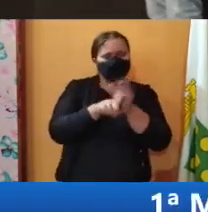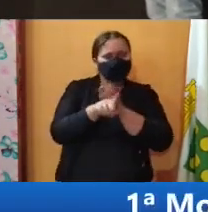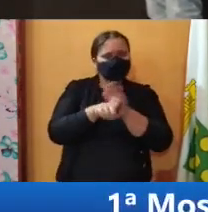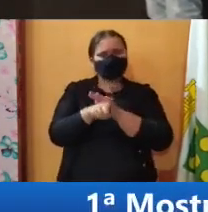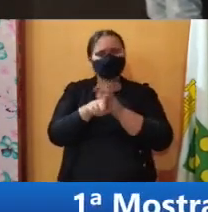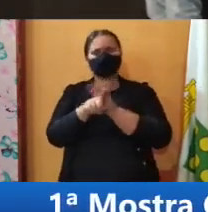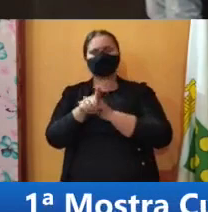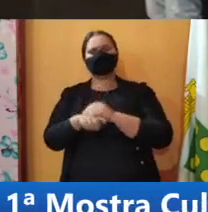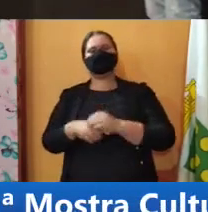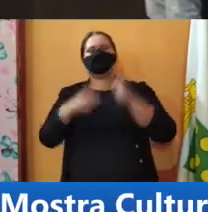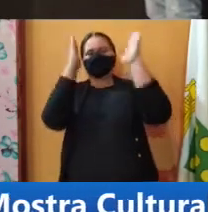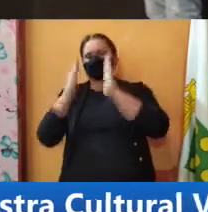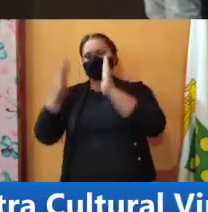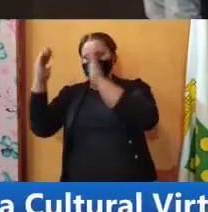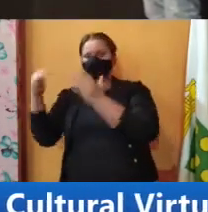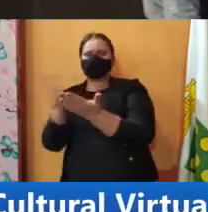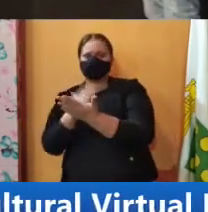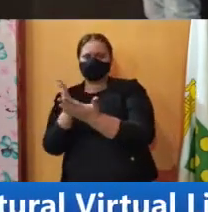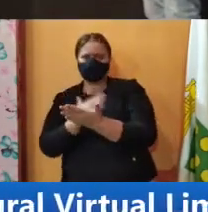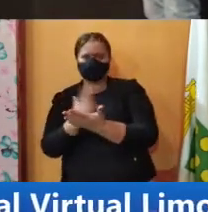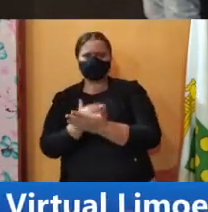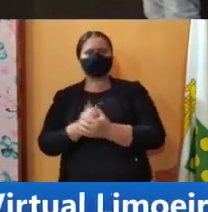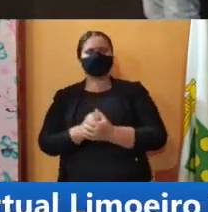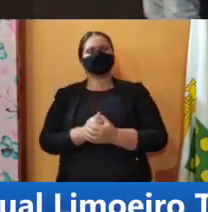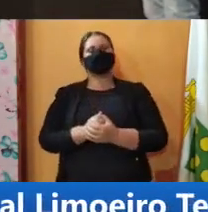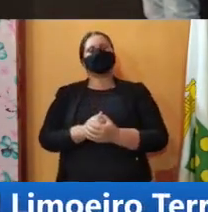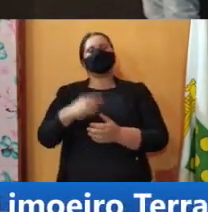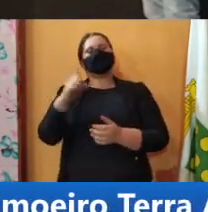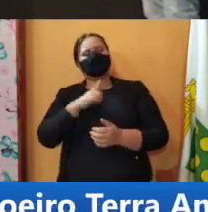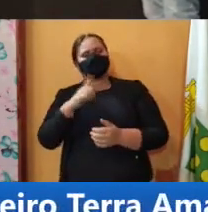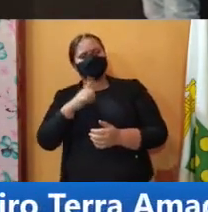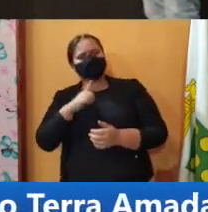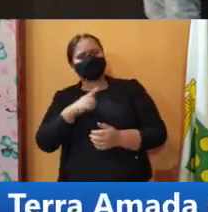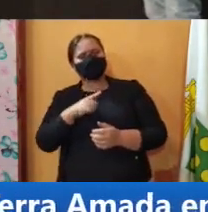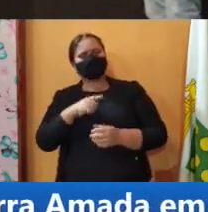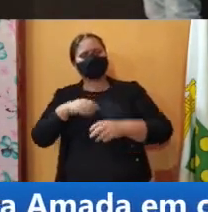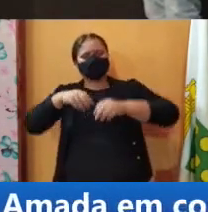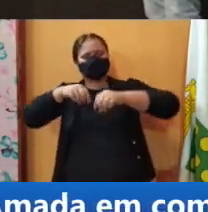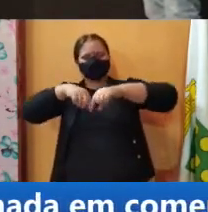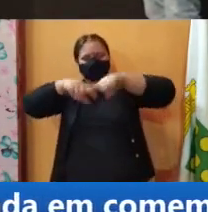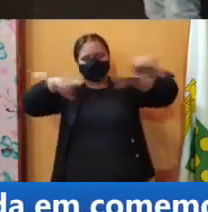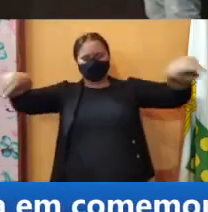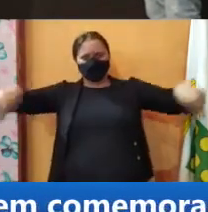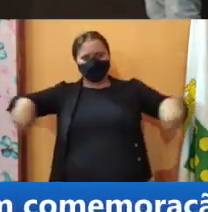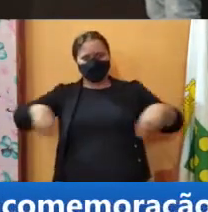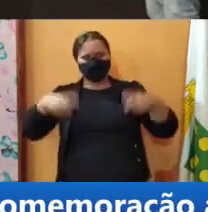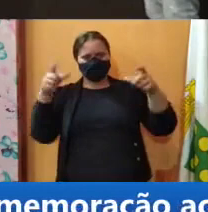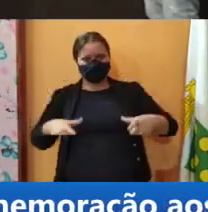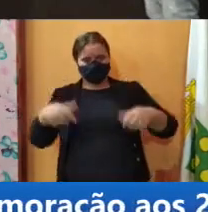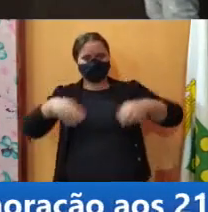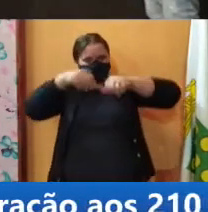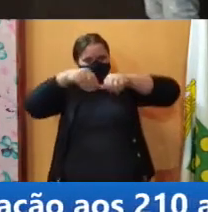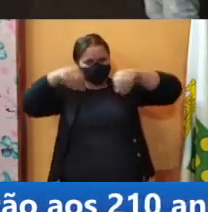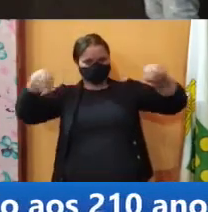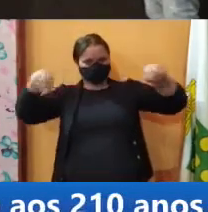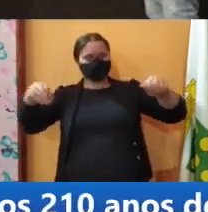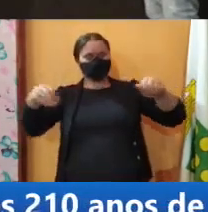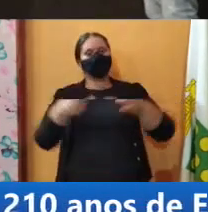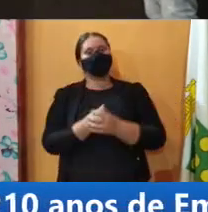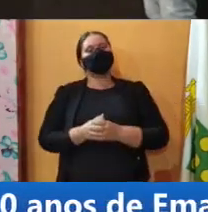ter a biblioteca de Limoeiro como um padrão. E a gente tem para trás um espaço que a gente pode crescer. Aí é